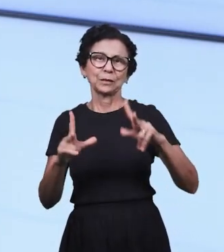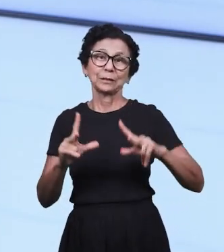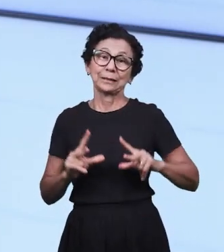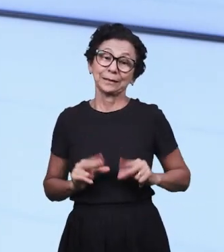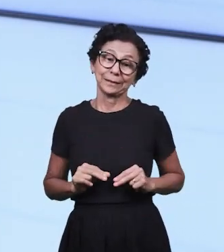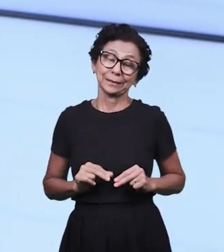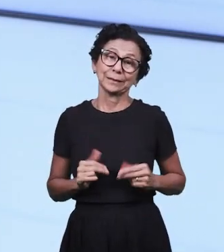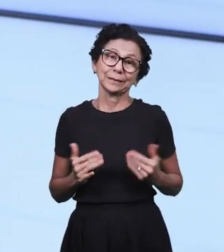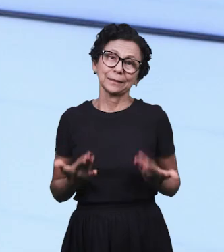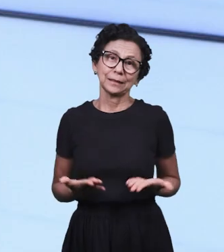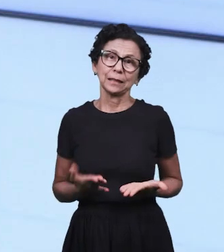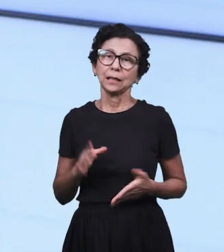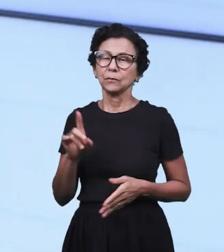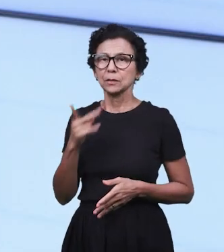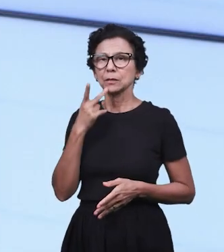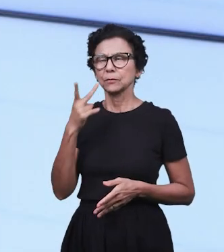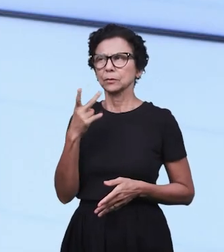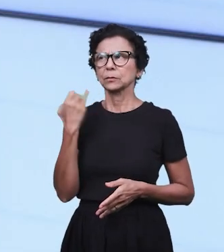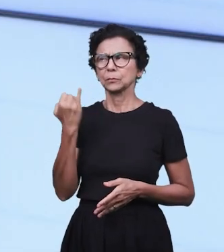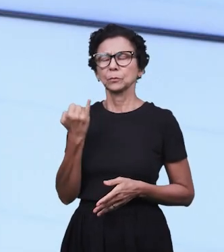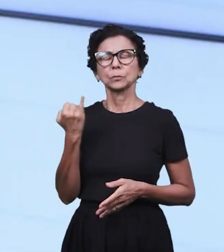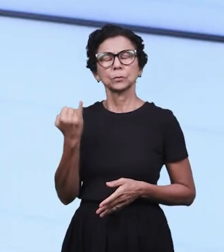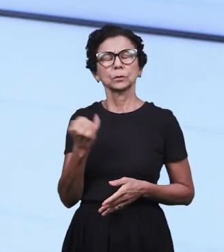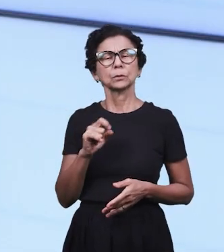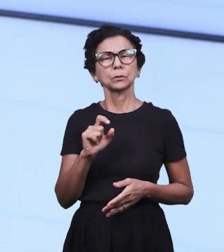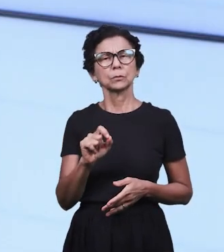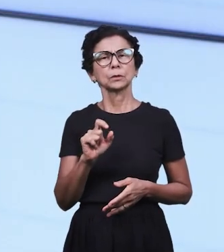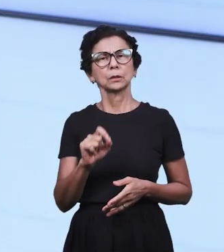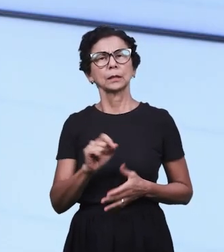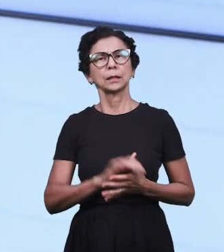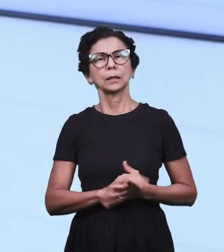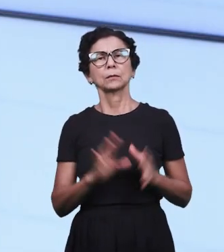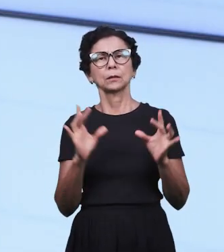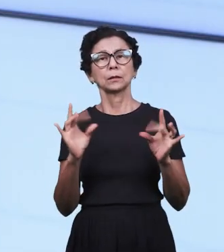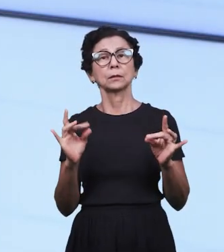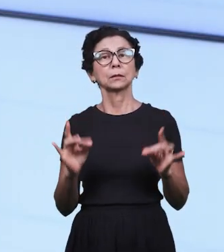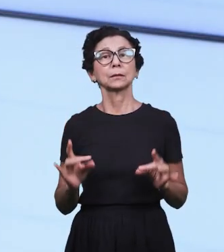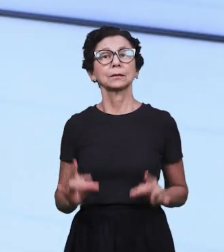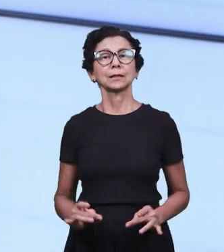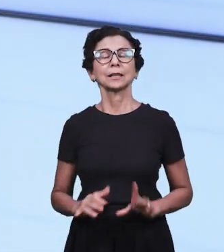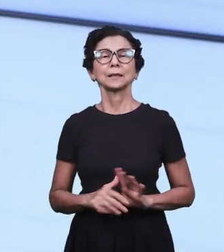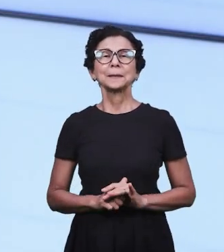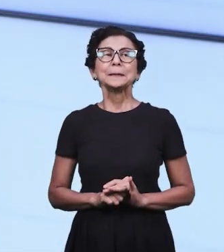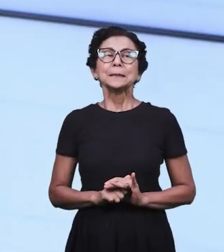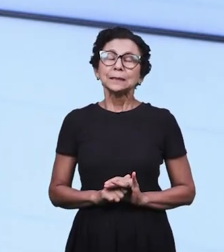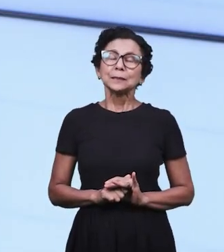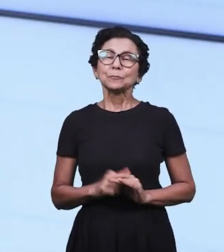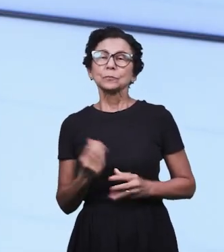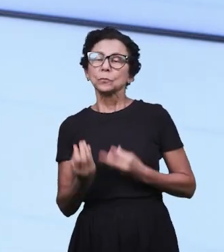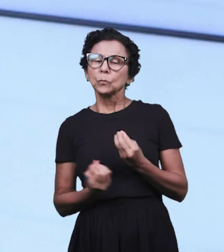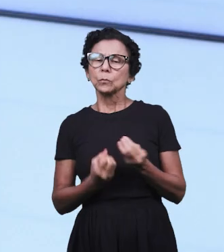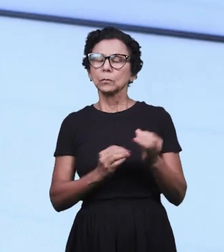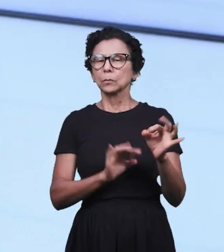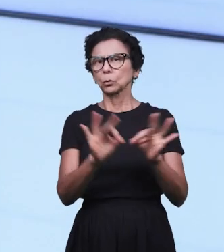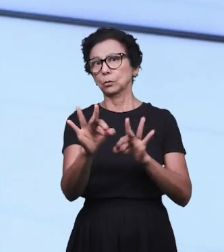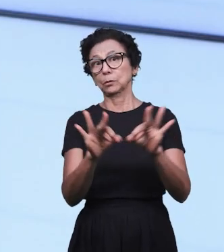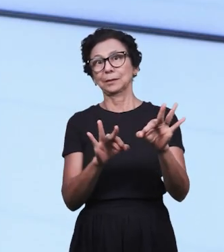você tocou num ponto muito importante, que é a questão da organização